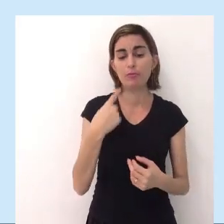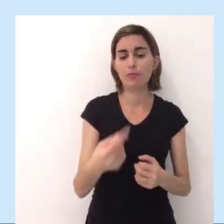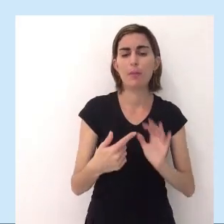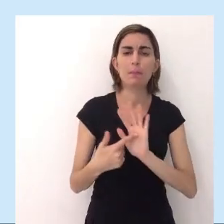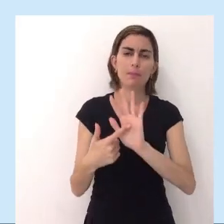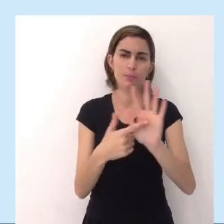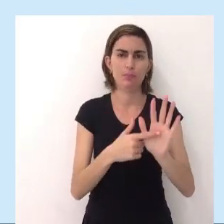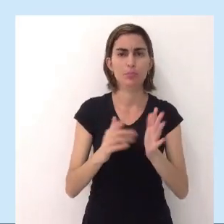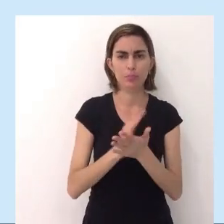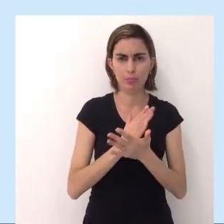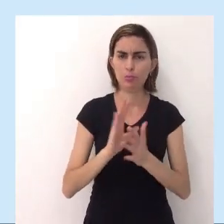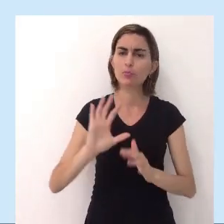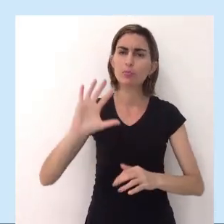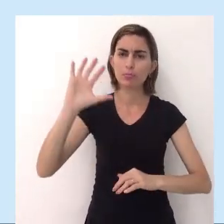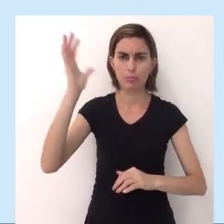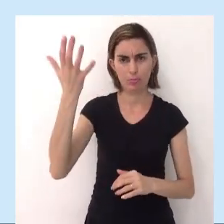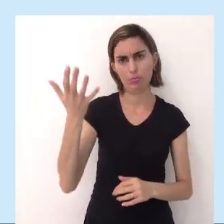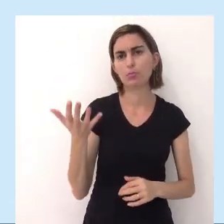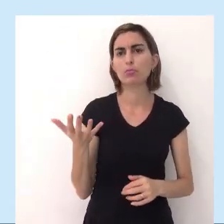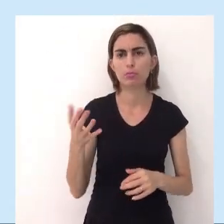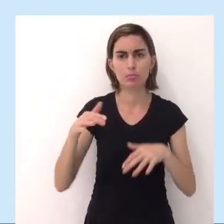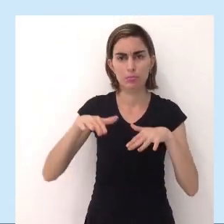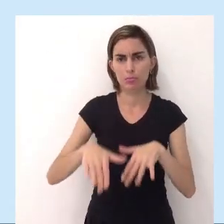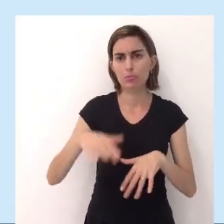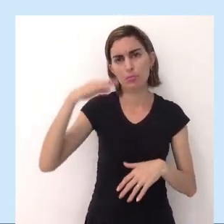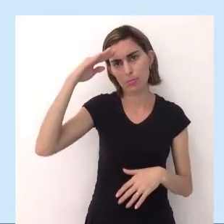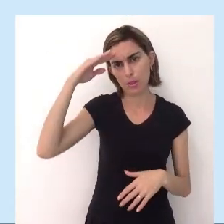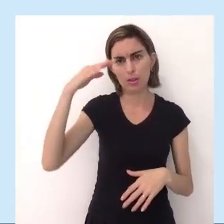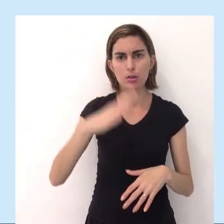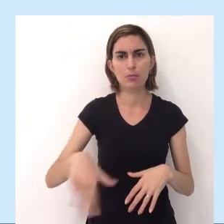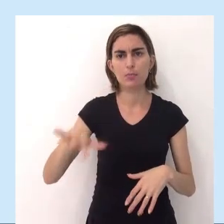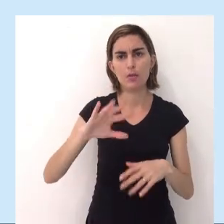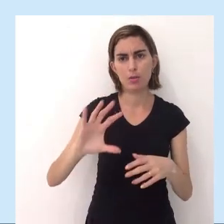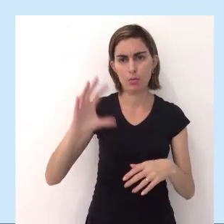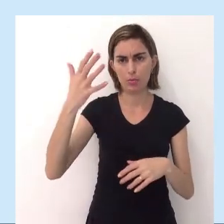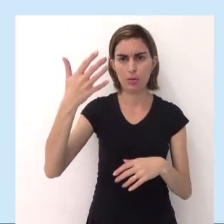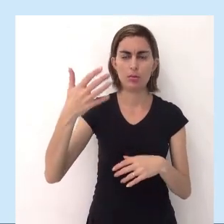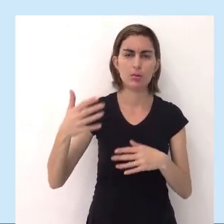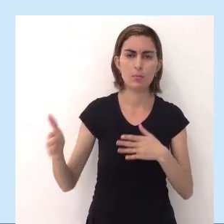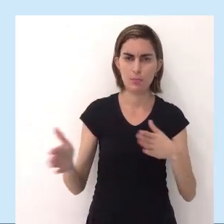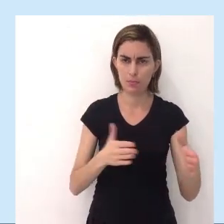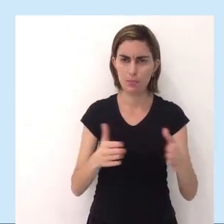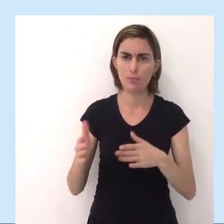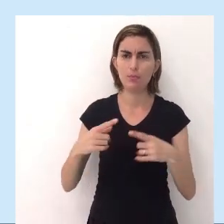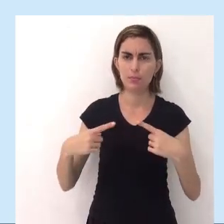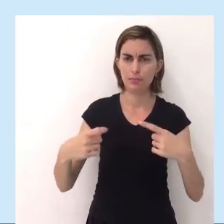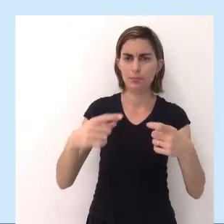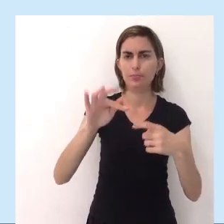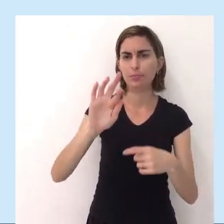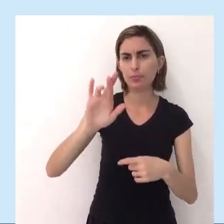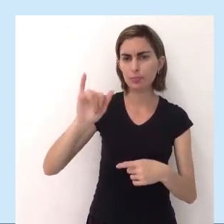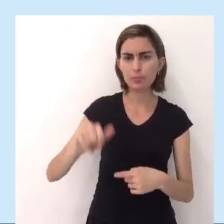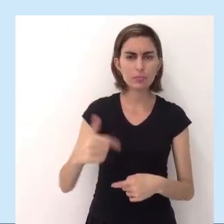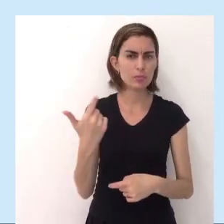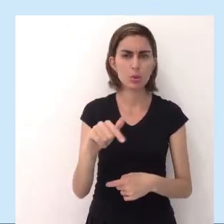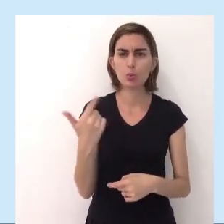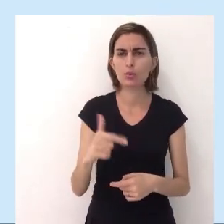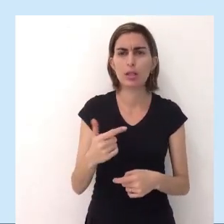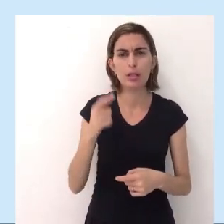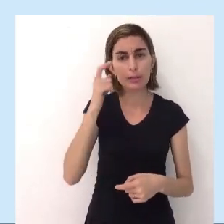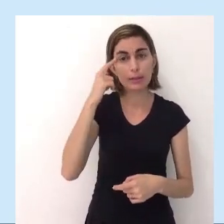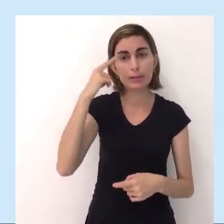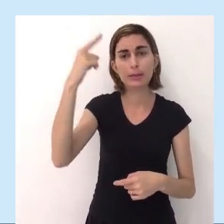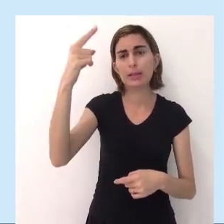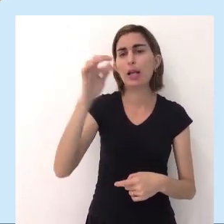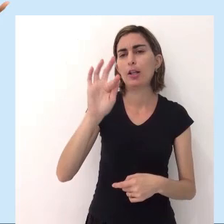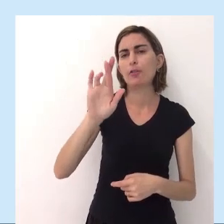fatos, tá, que aconteceram, alguns fatos militares que aconteceram no período da Guerra Fria, que mostra que a Guerra Fria não teve nenhuma